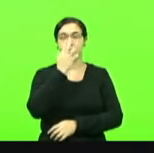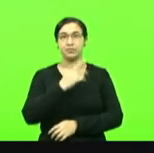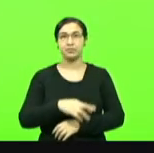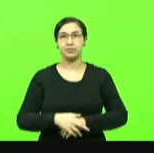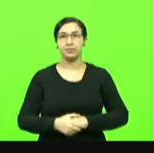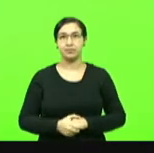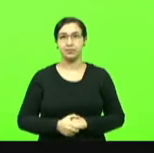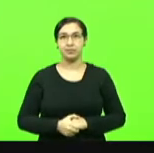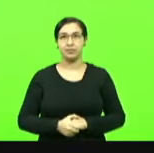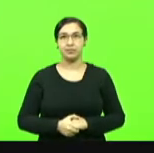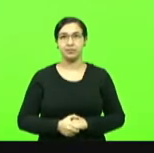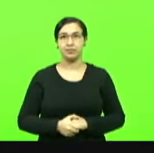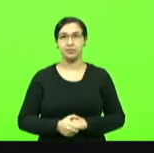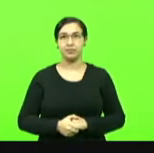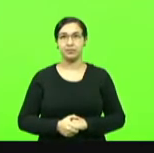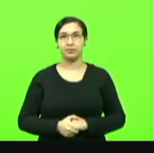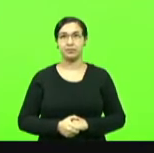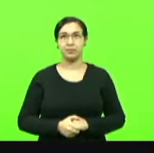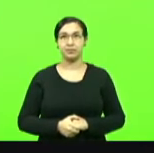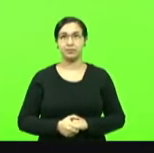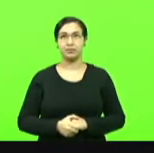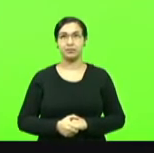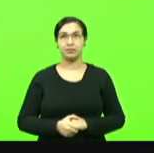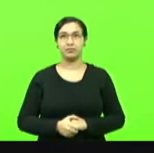vota 2, vota não.